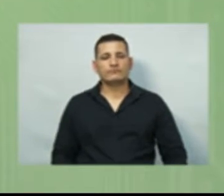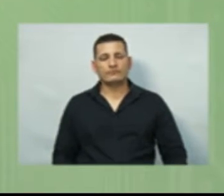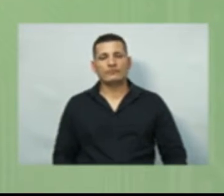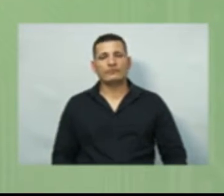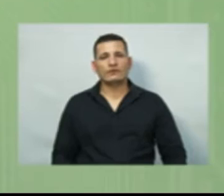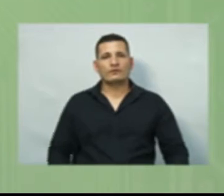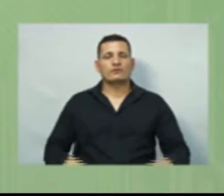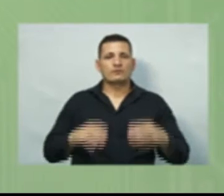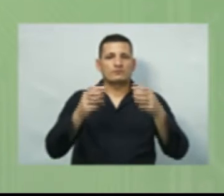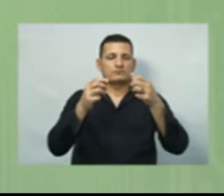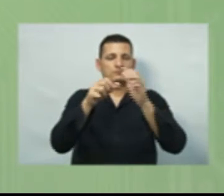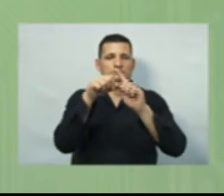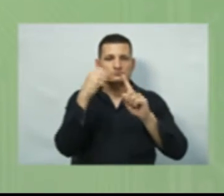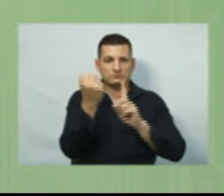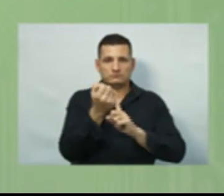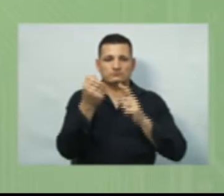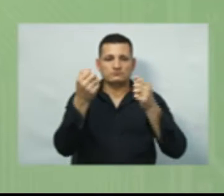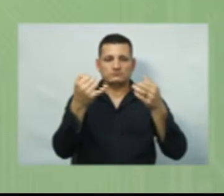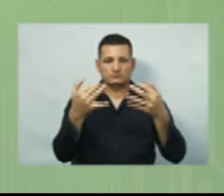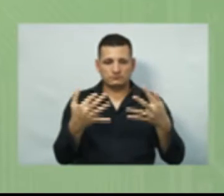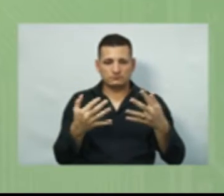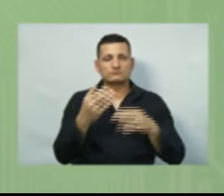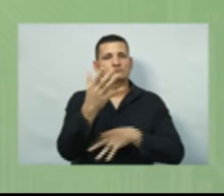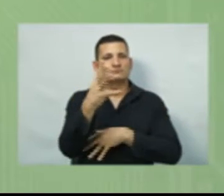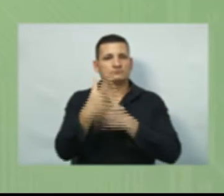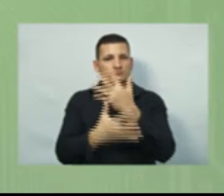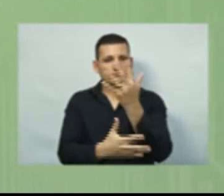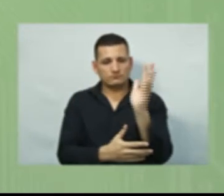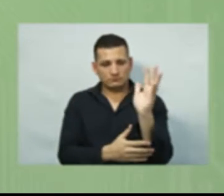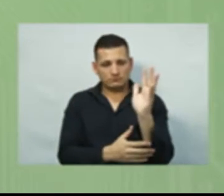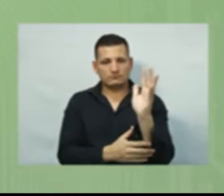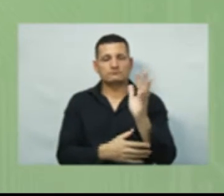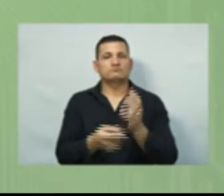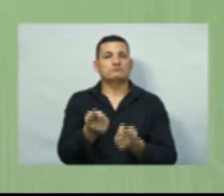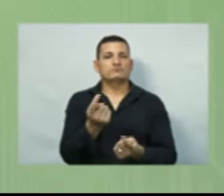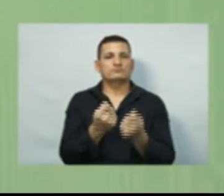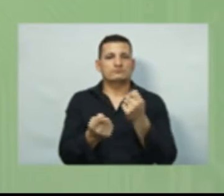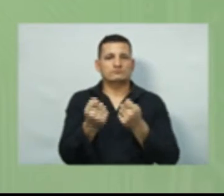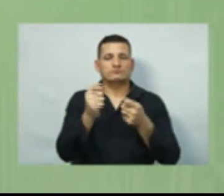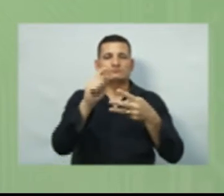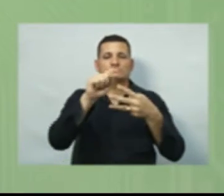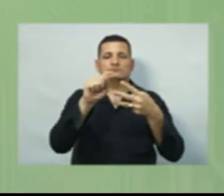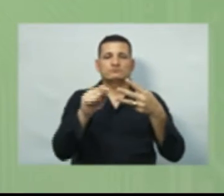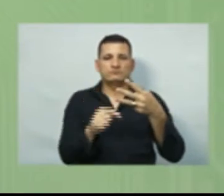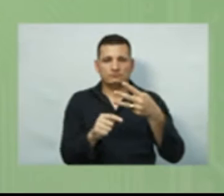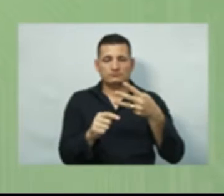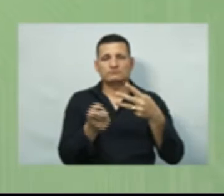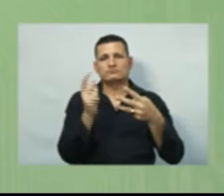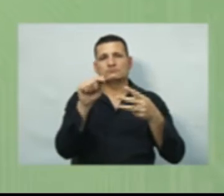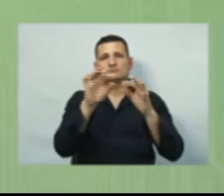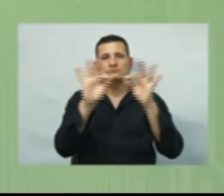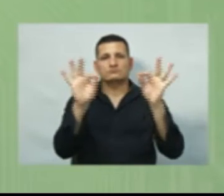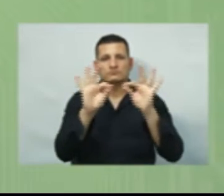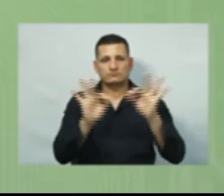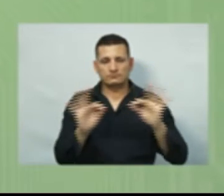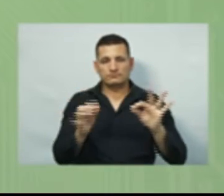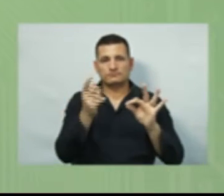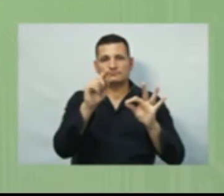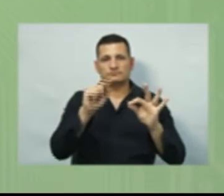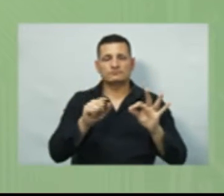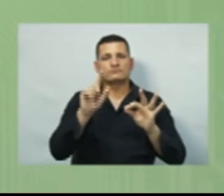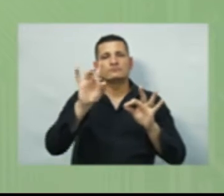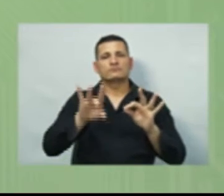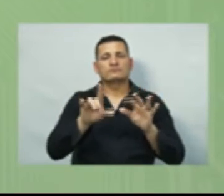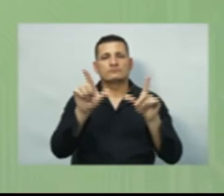questão social, falamos da questão ambiental e falamos da questão econômica. Nessa frase, a gente tentou fazer um